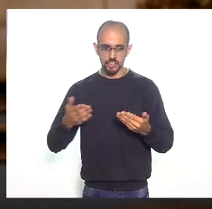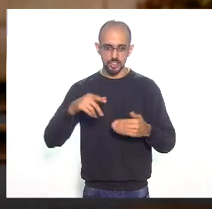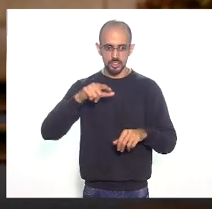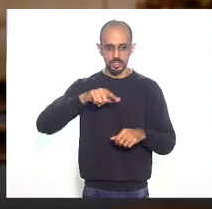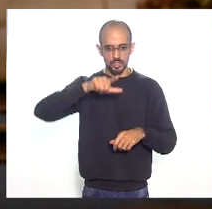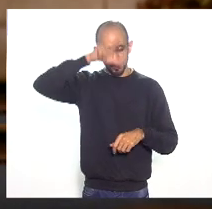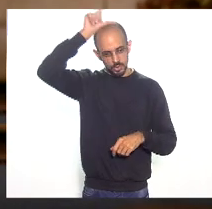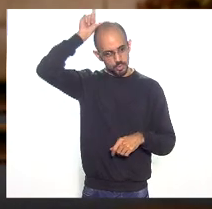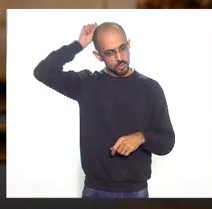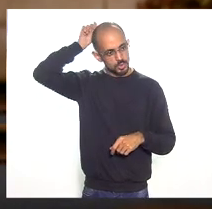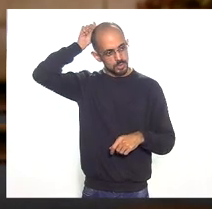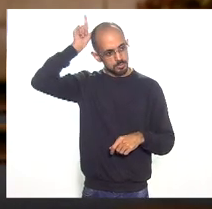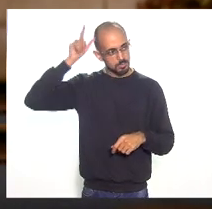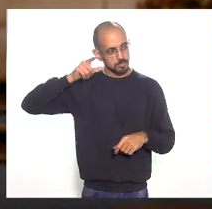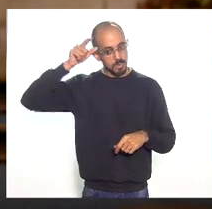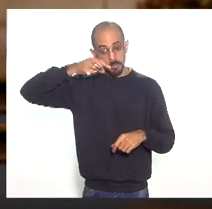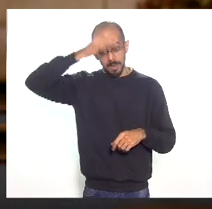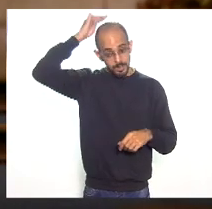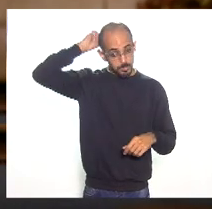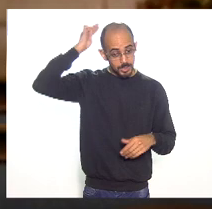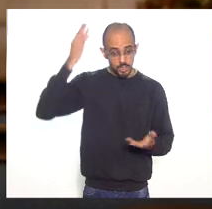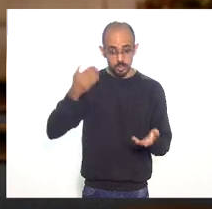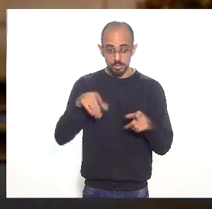Márcio Pacheco.